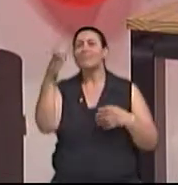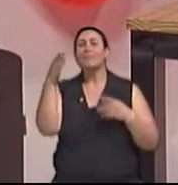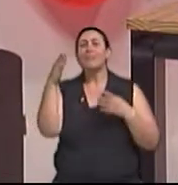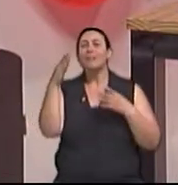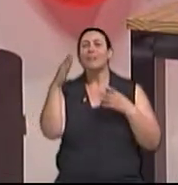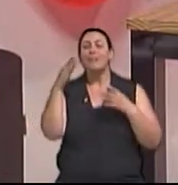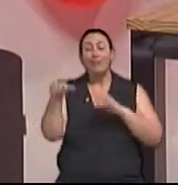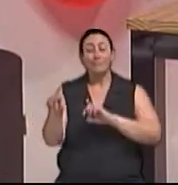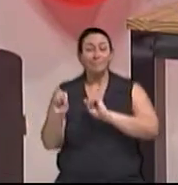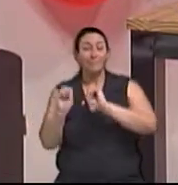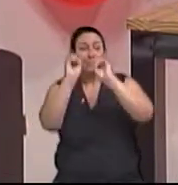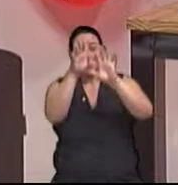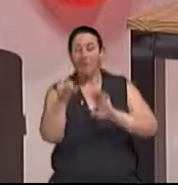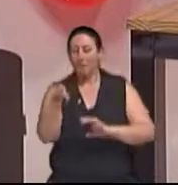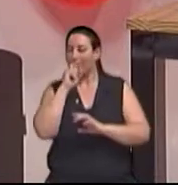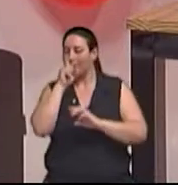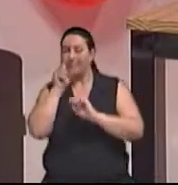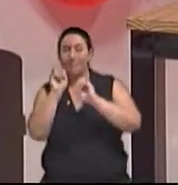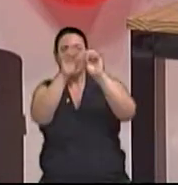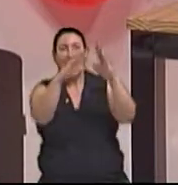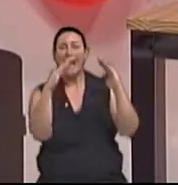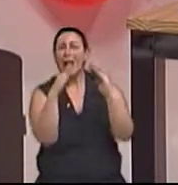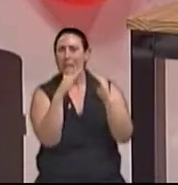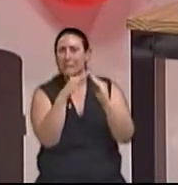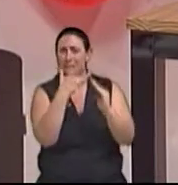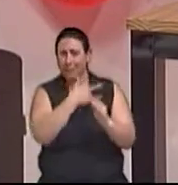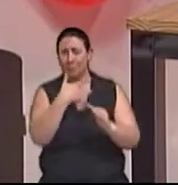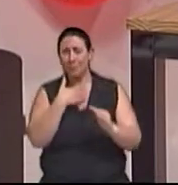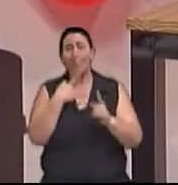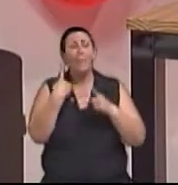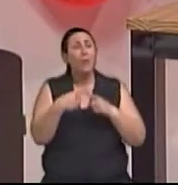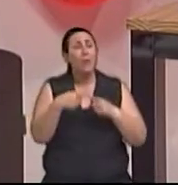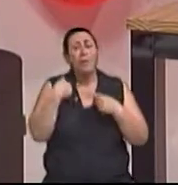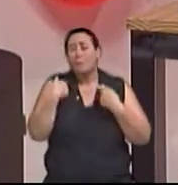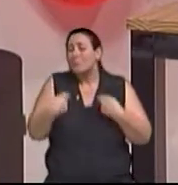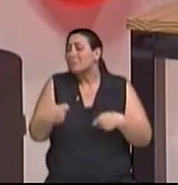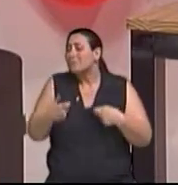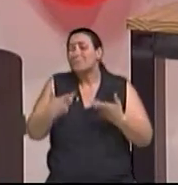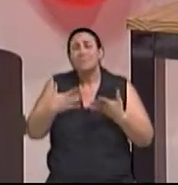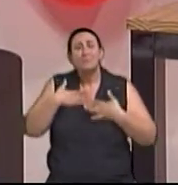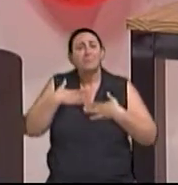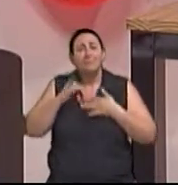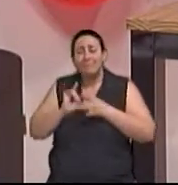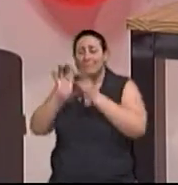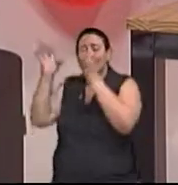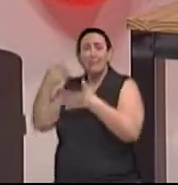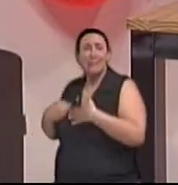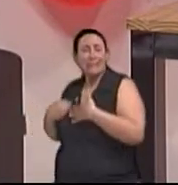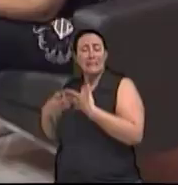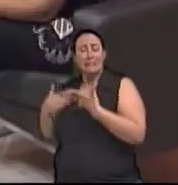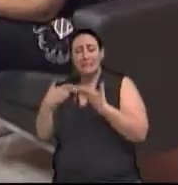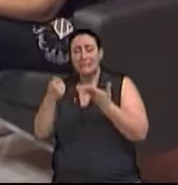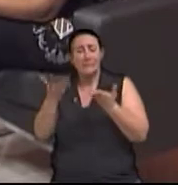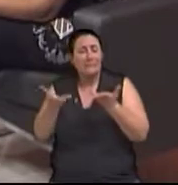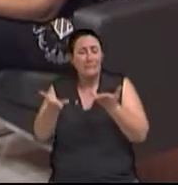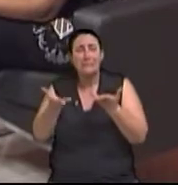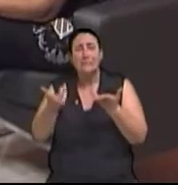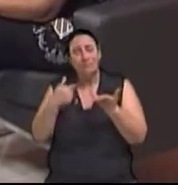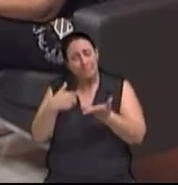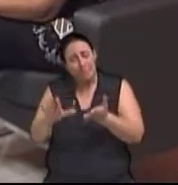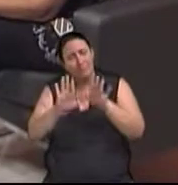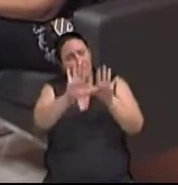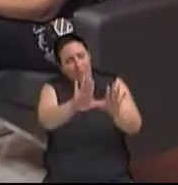é também ter amor se eu não posso mais ter paciência com meus pais mas enquanto eles estão na minha casa é